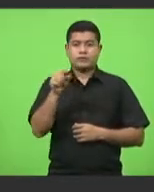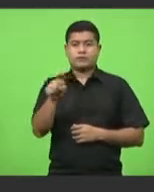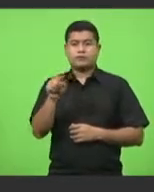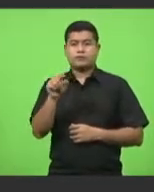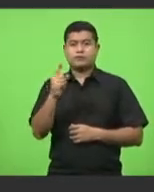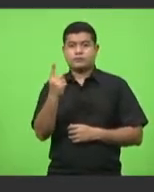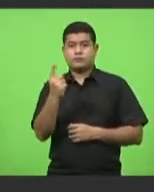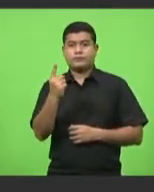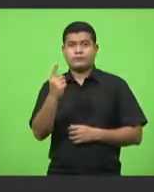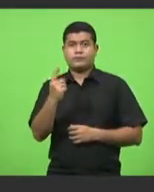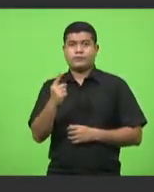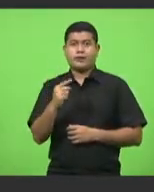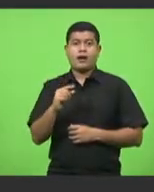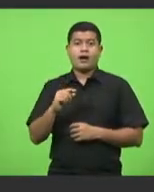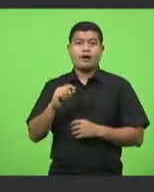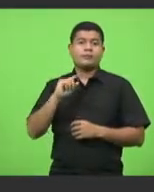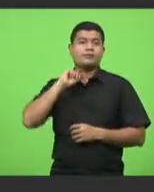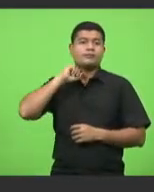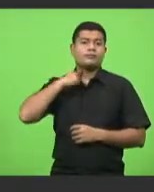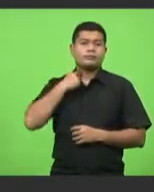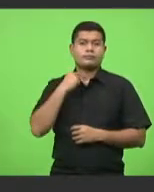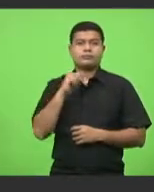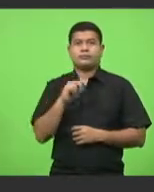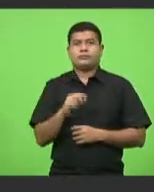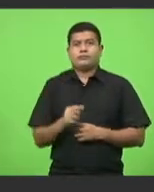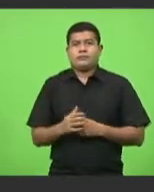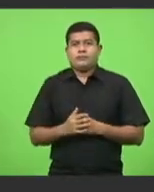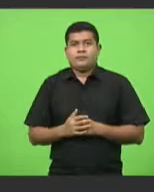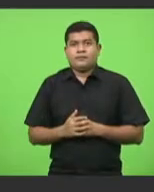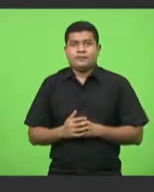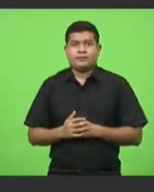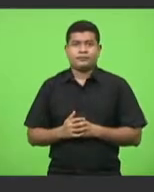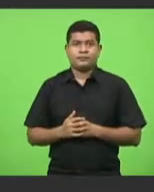47,6. Junho, 50,6.